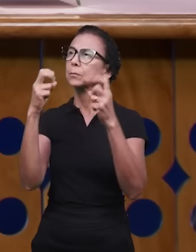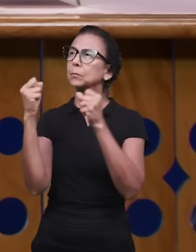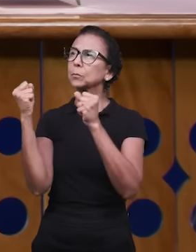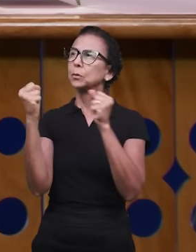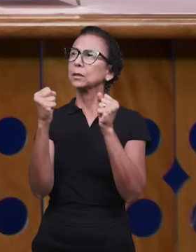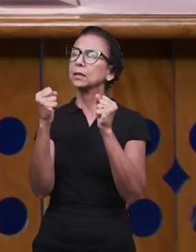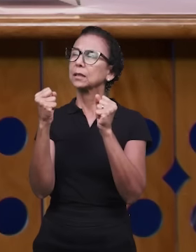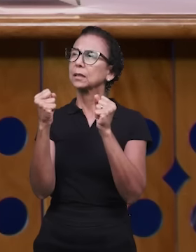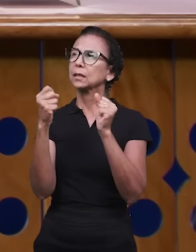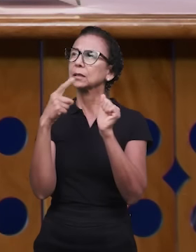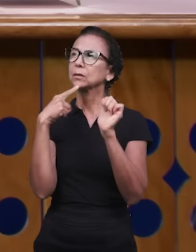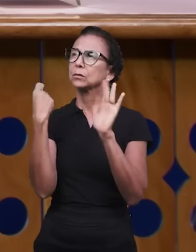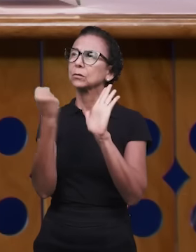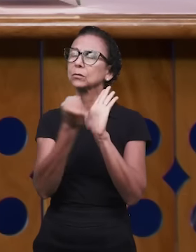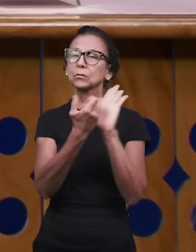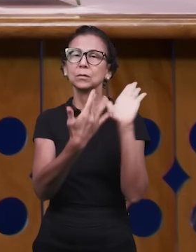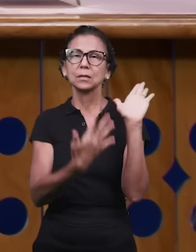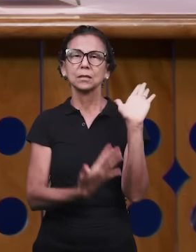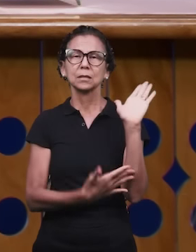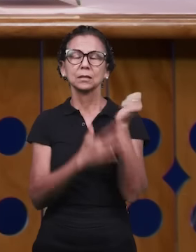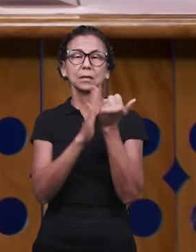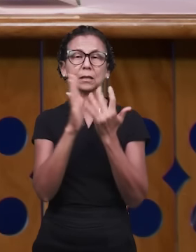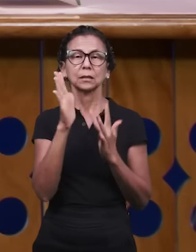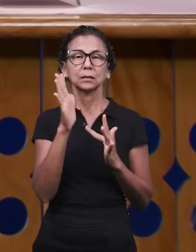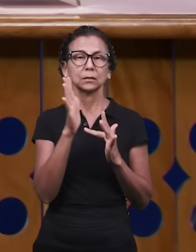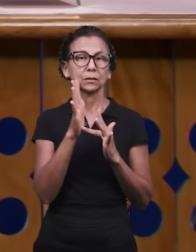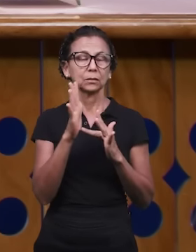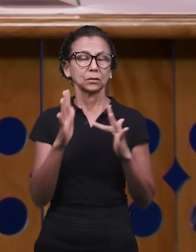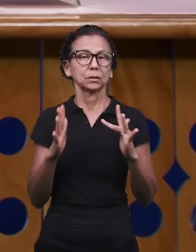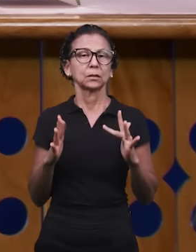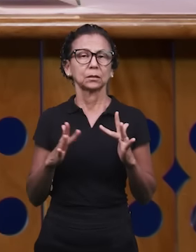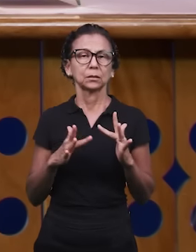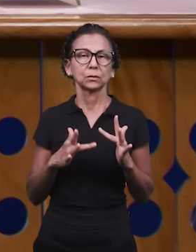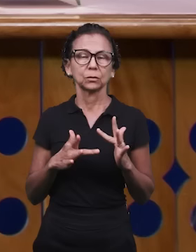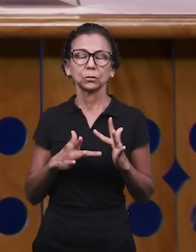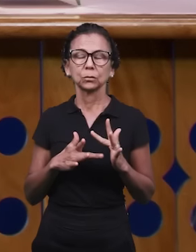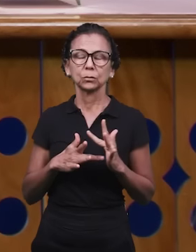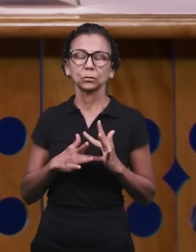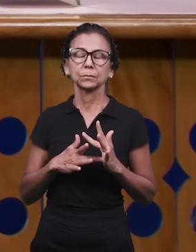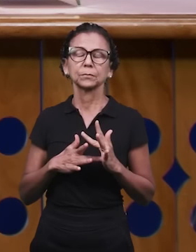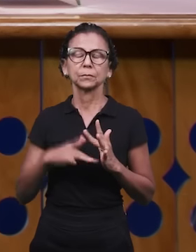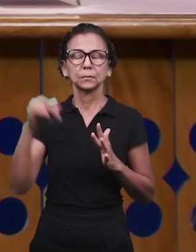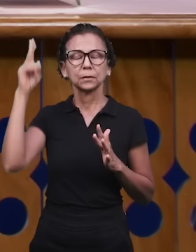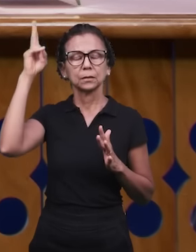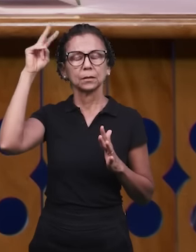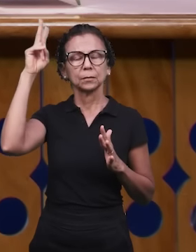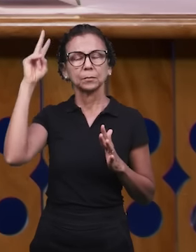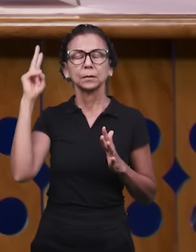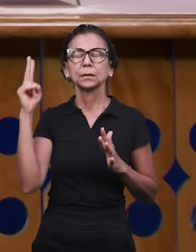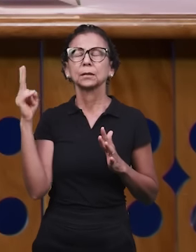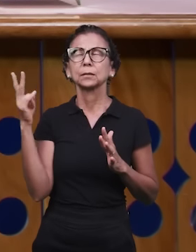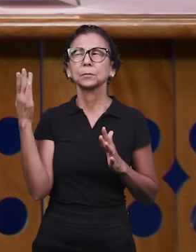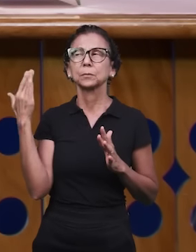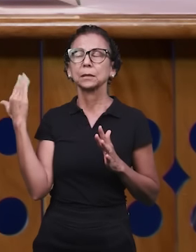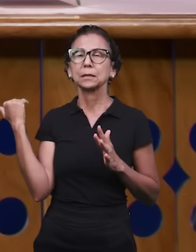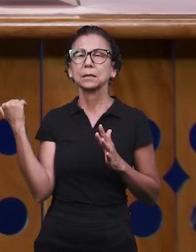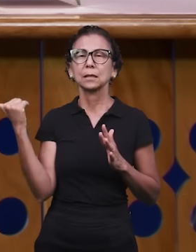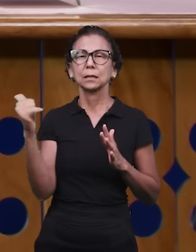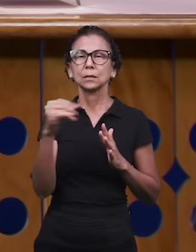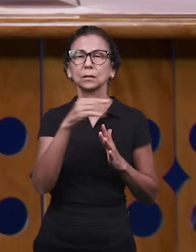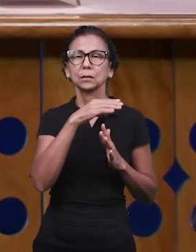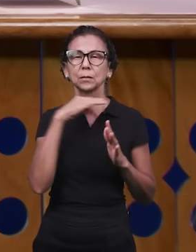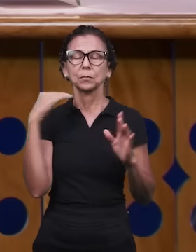que há no sangue de Jesus. Lembramos daquele sacrifício ali na cruz, o